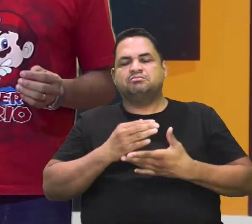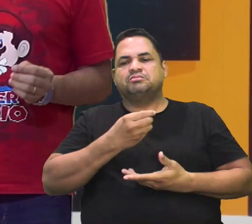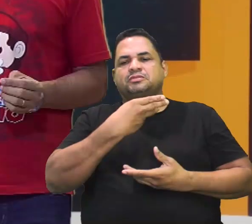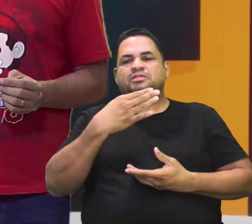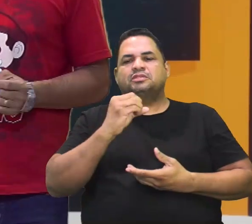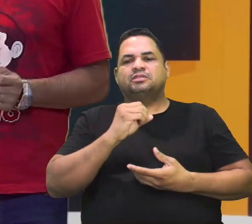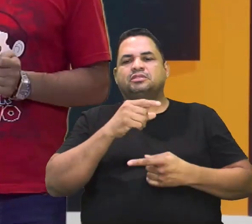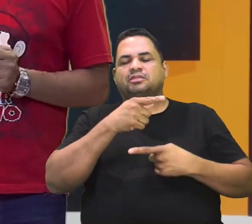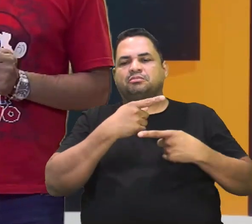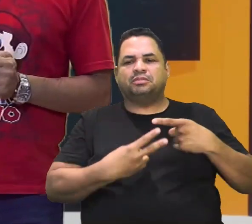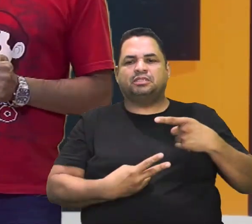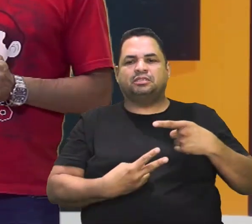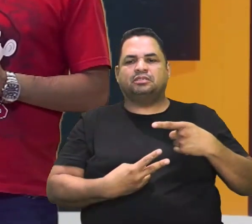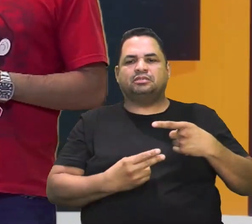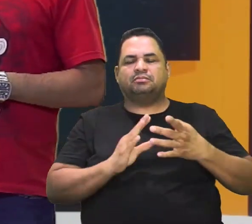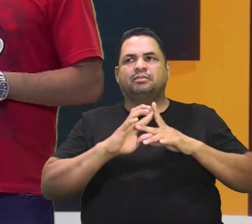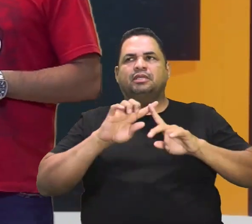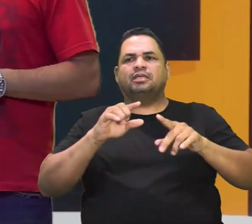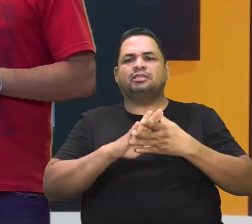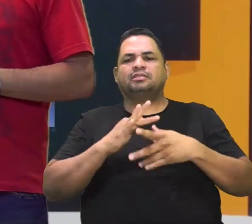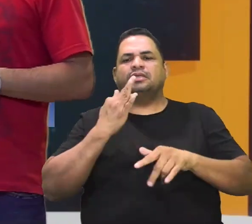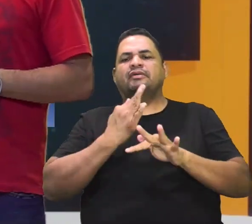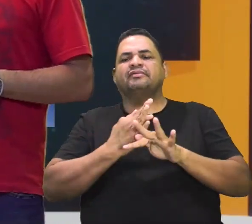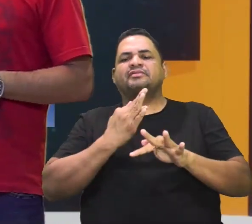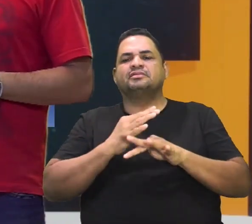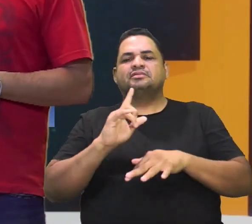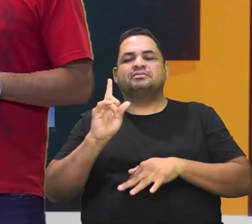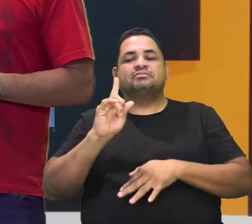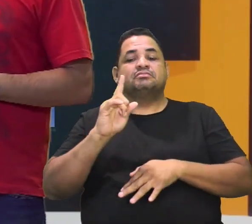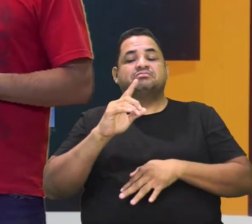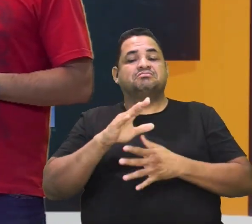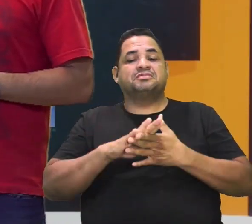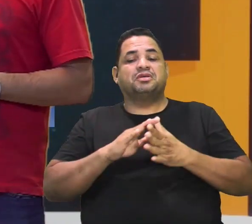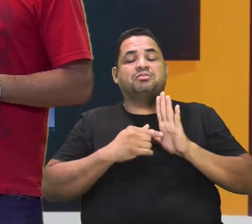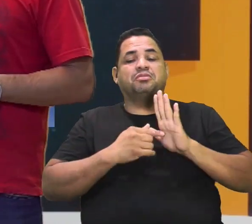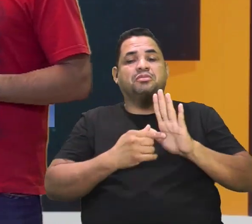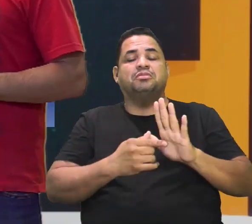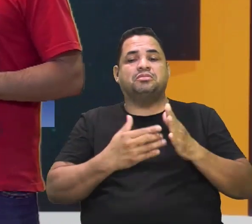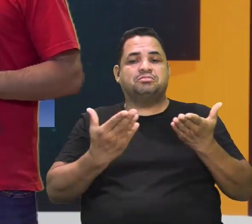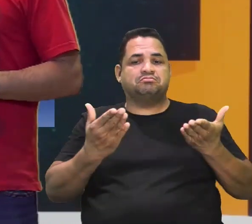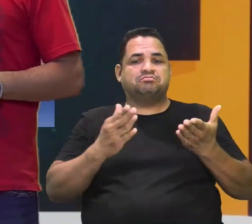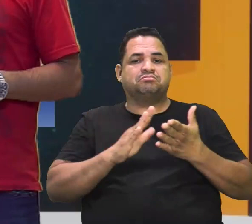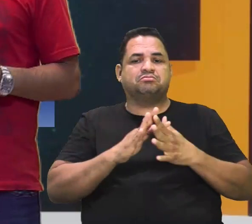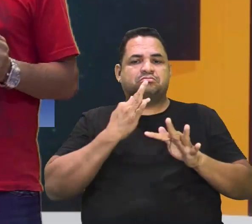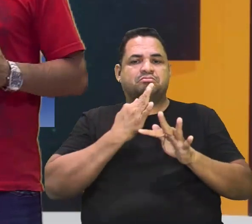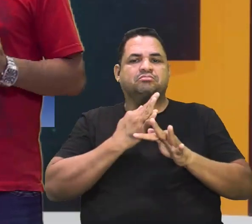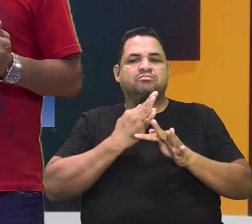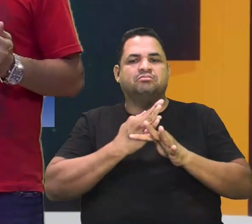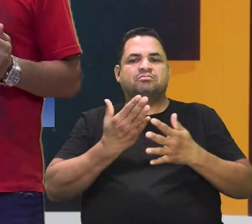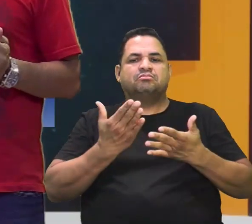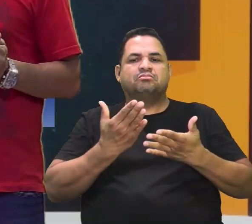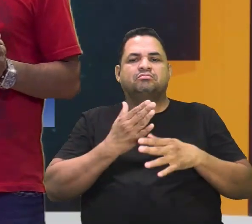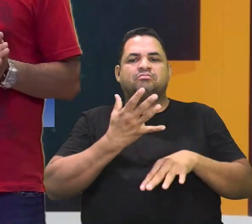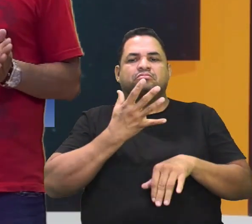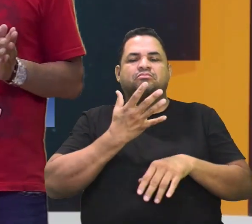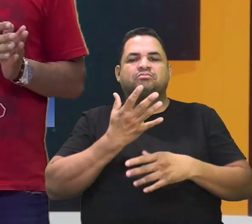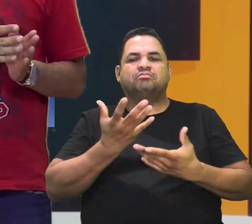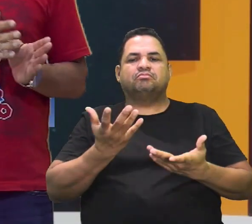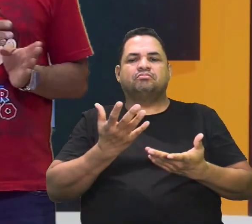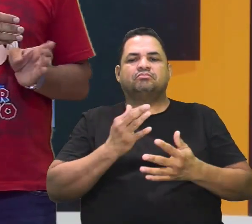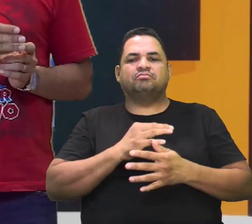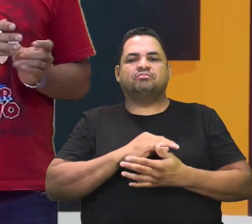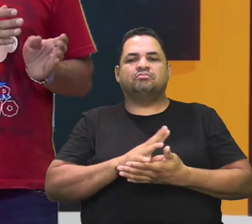meio. Beleza, mas e lá na física, que ele não fala, que eu tenho que usar? Né? A física, ela faz o quê? Ela coloca